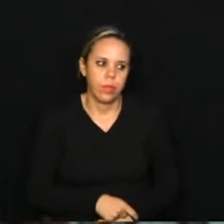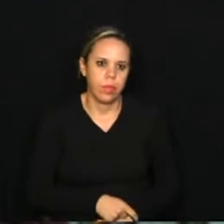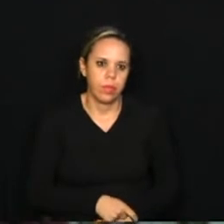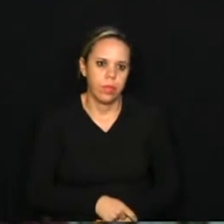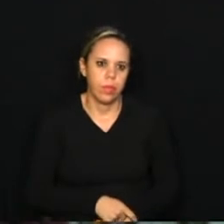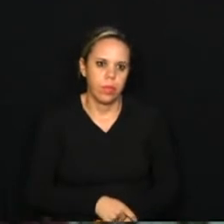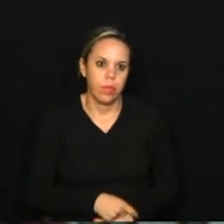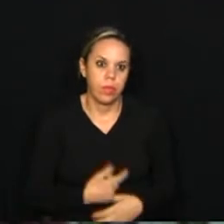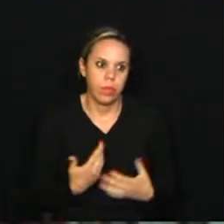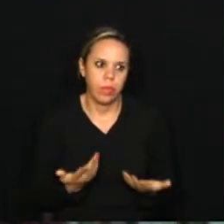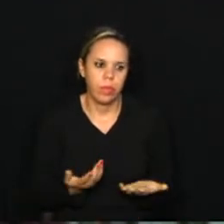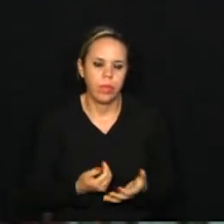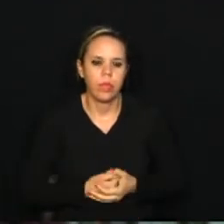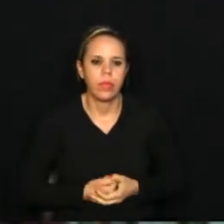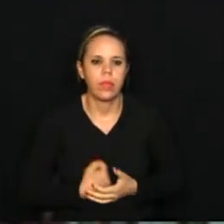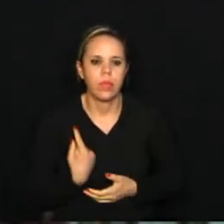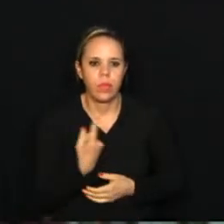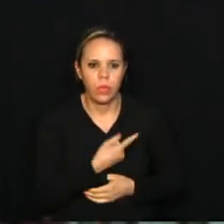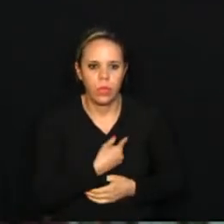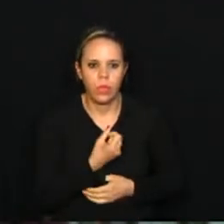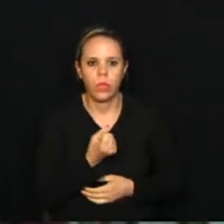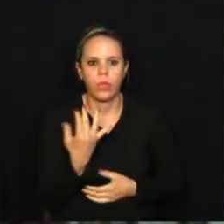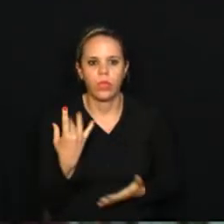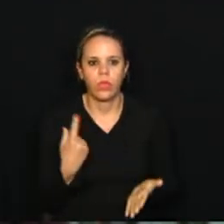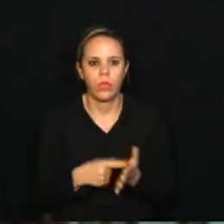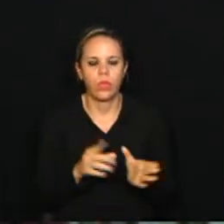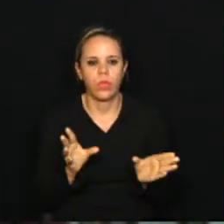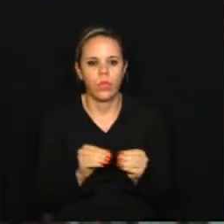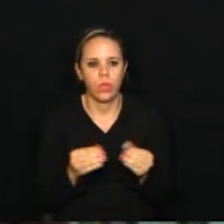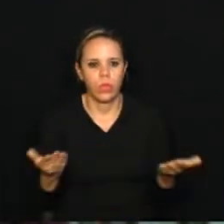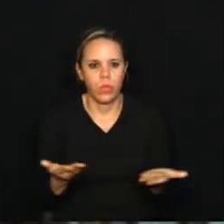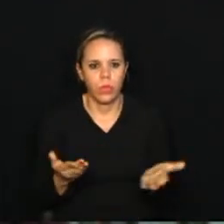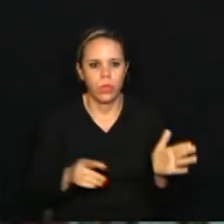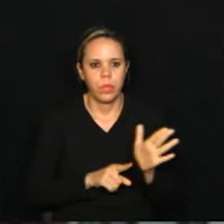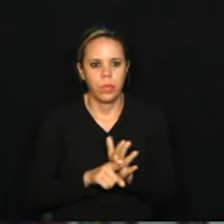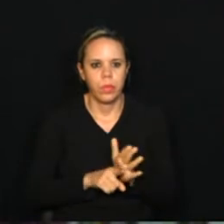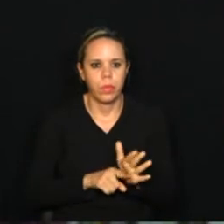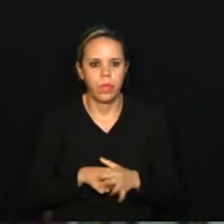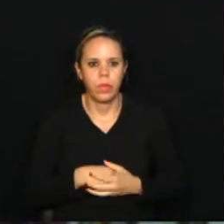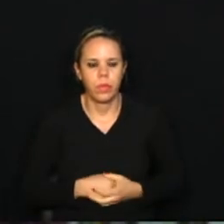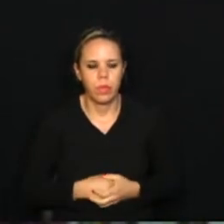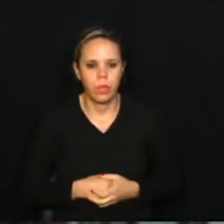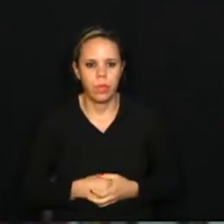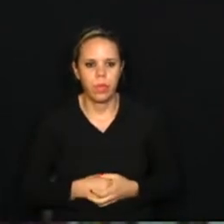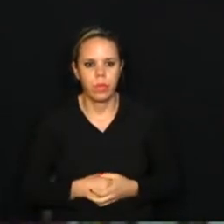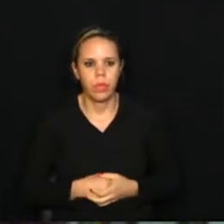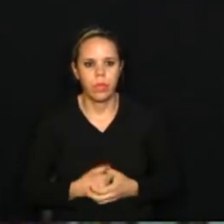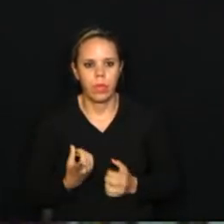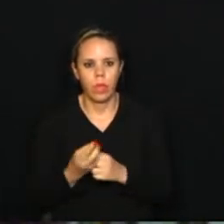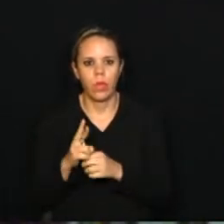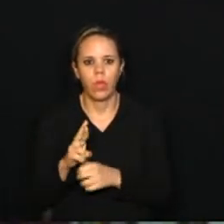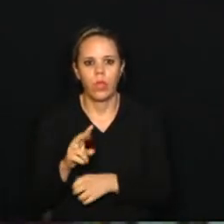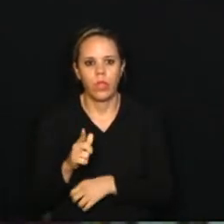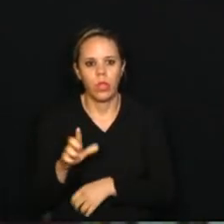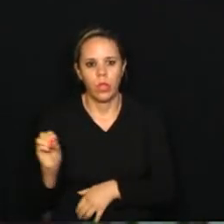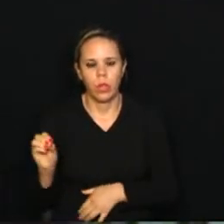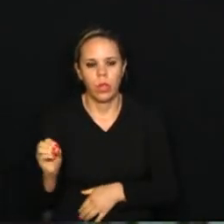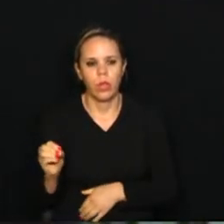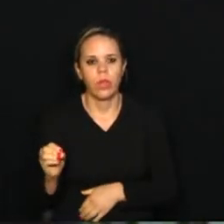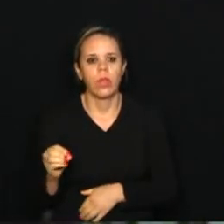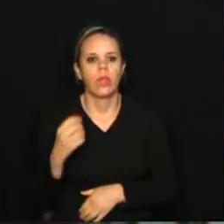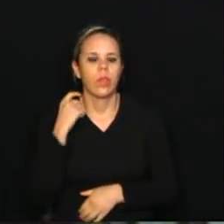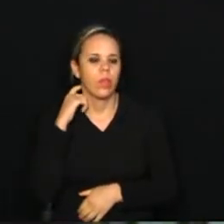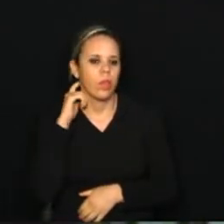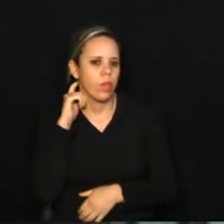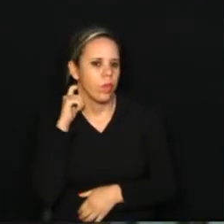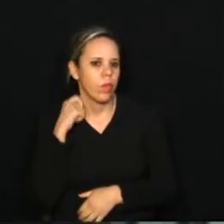né? Nós estamos concluindo hoje um levantamento que o doutor Rodrigo vai receber também,